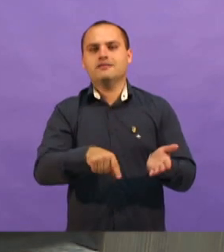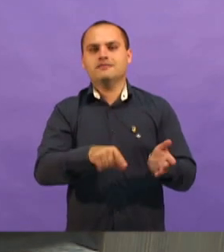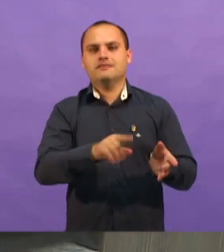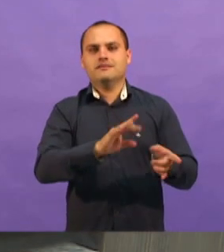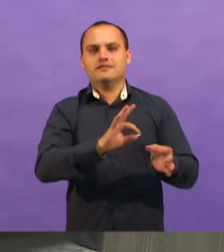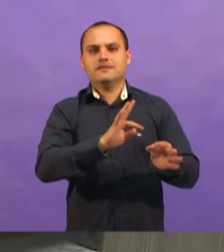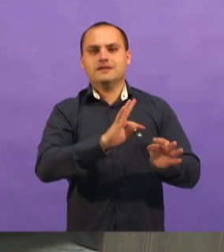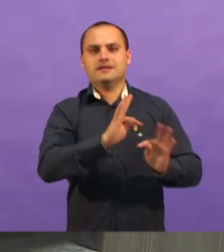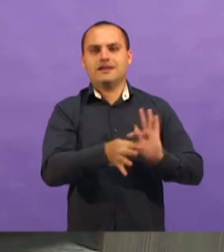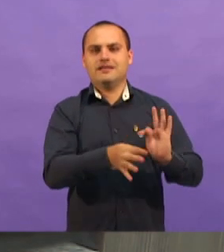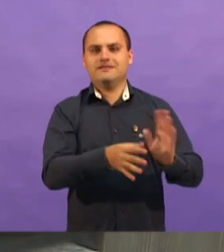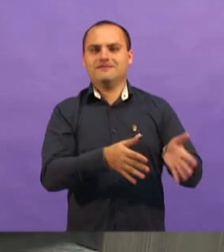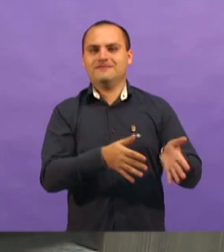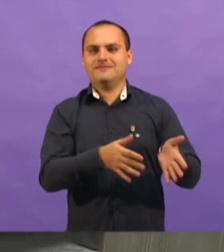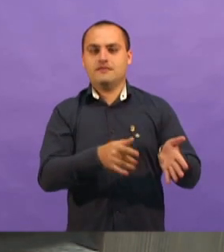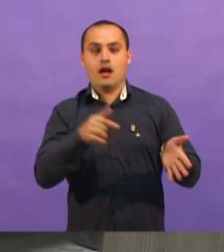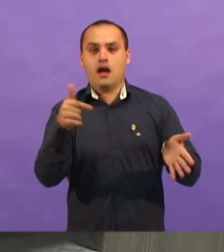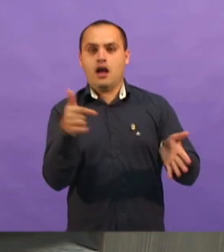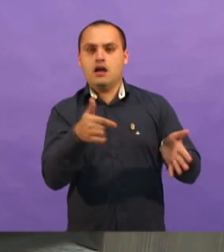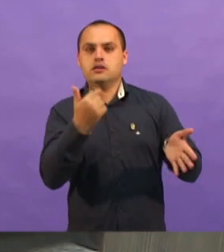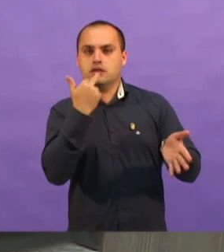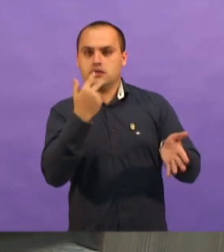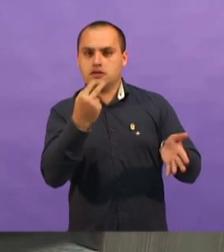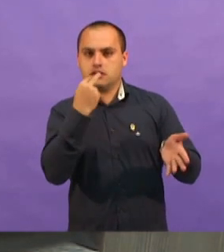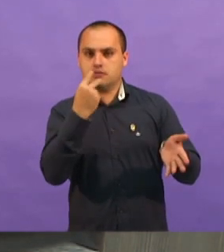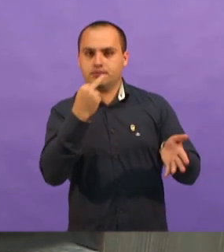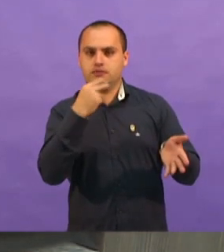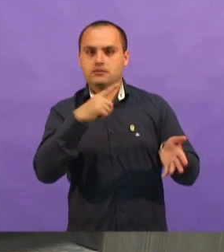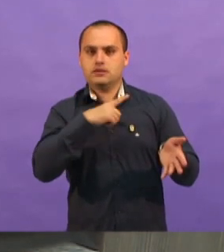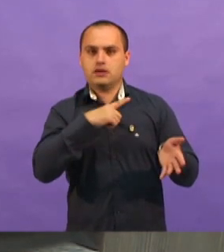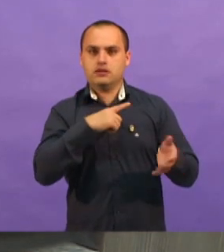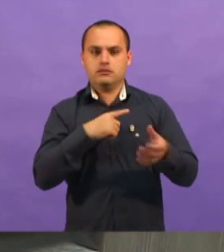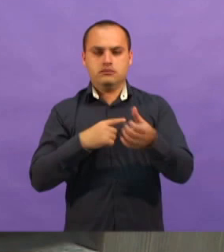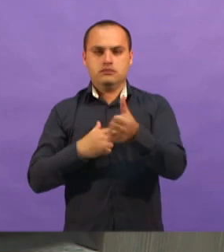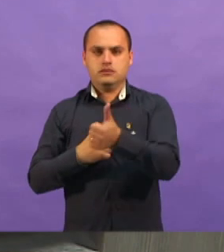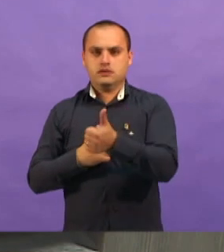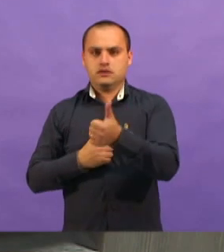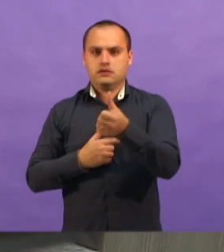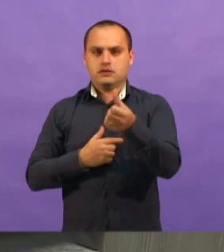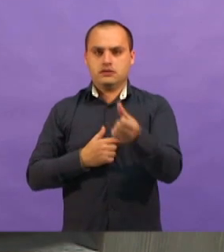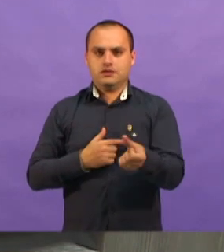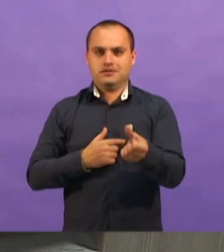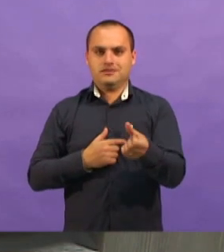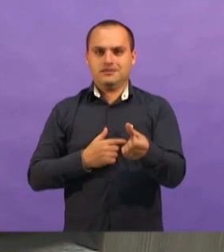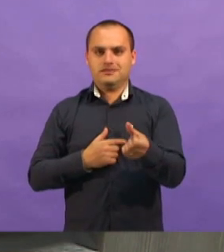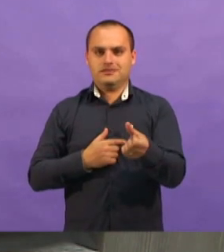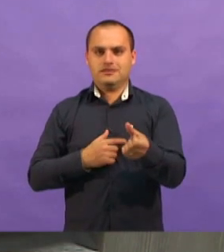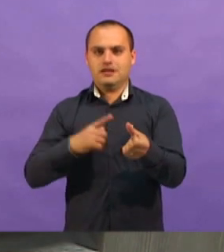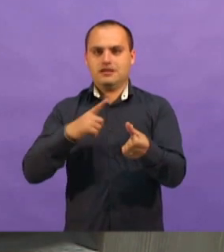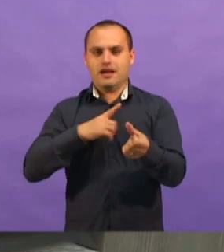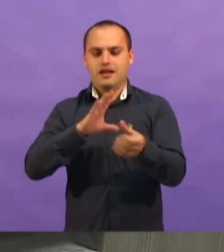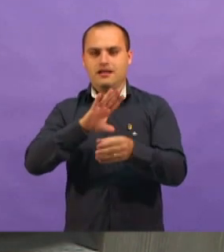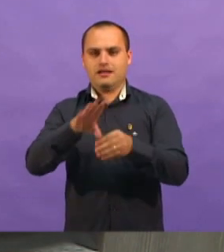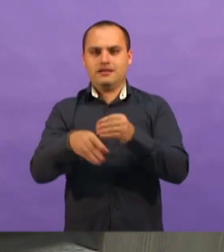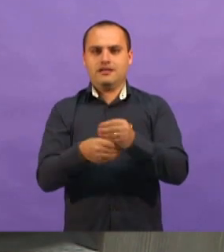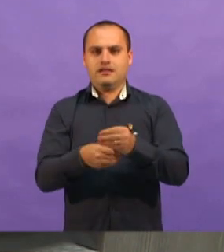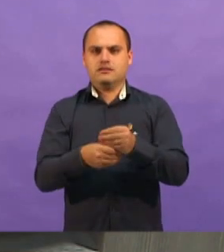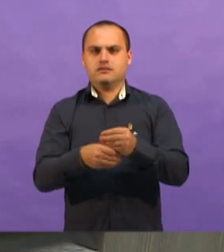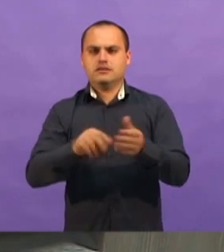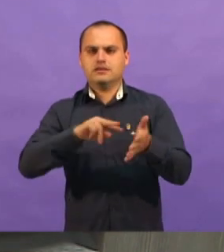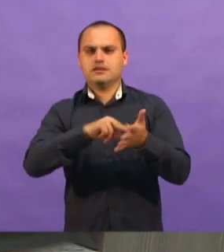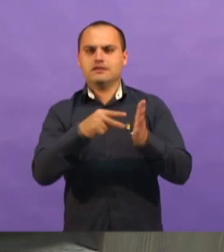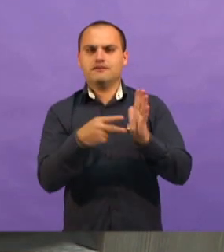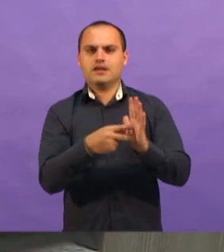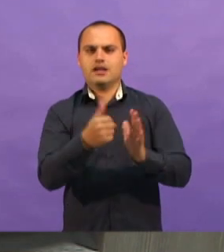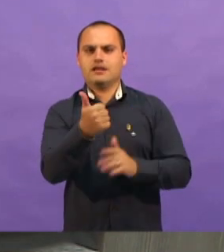se costura a cada 16 páginas. Então, eu tenho 10 cadernos. Esses 10 cadernos vão me dar